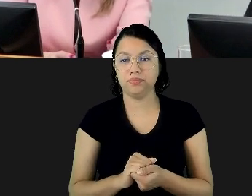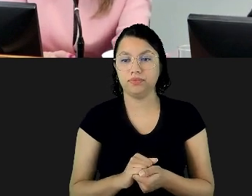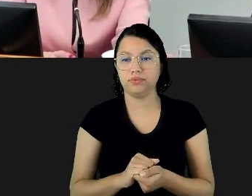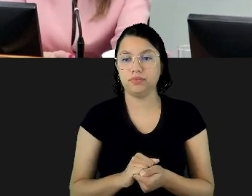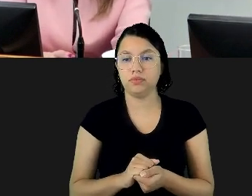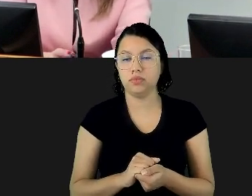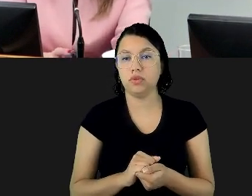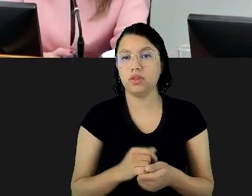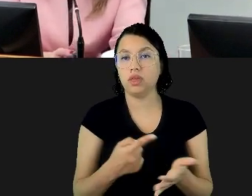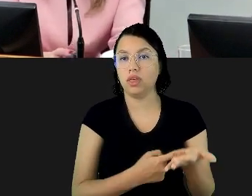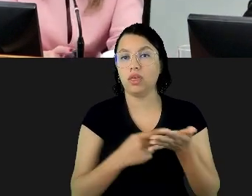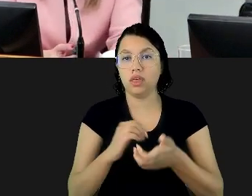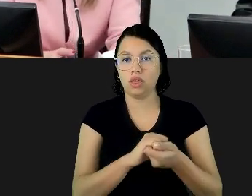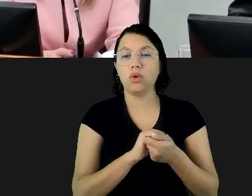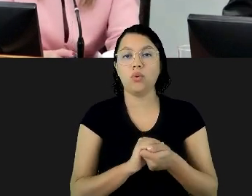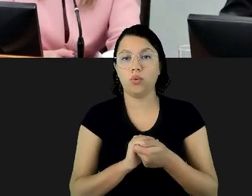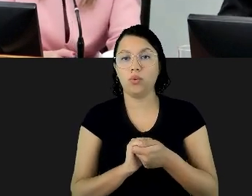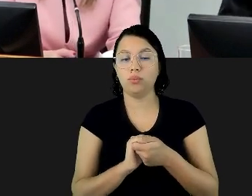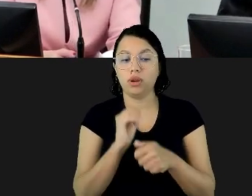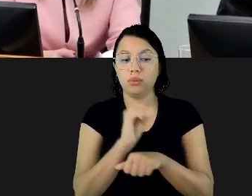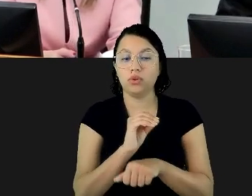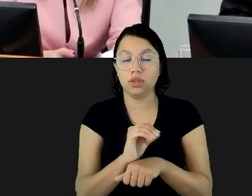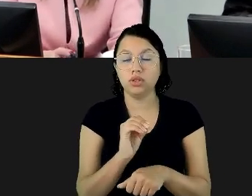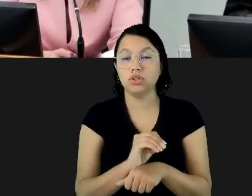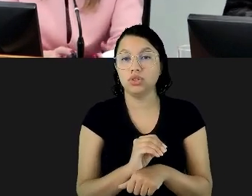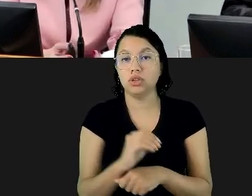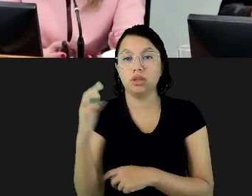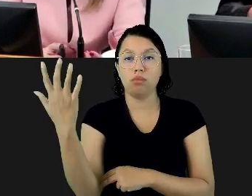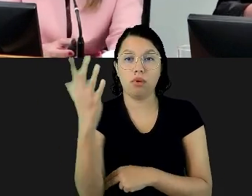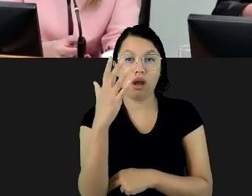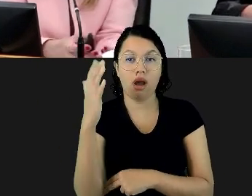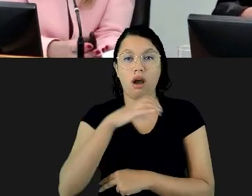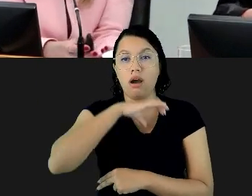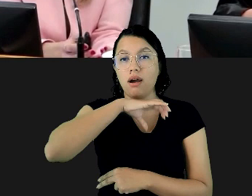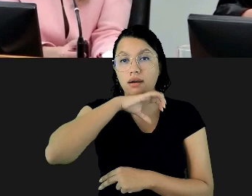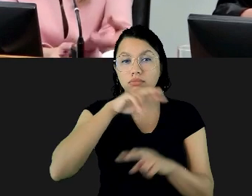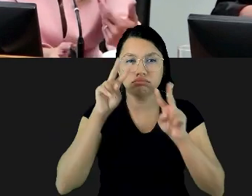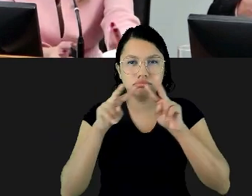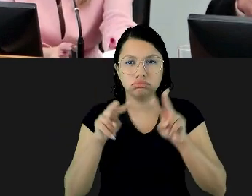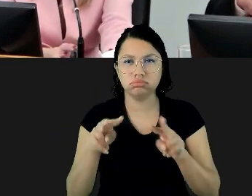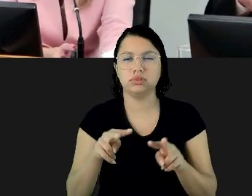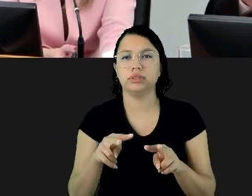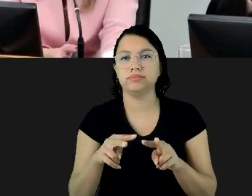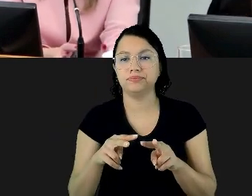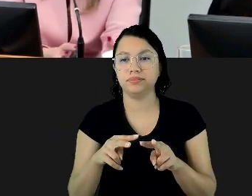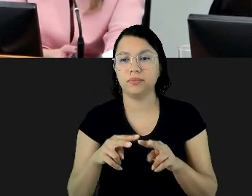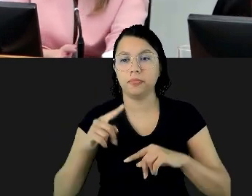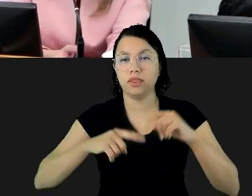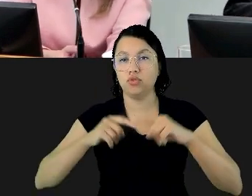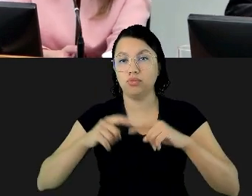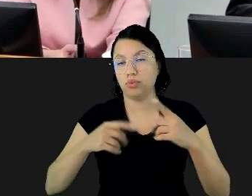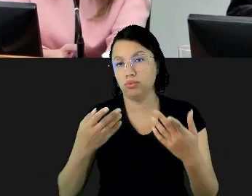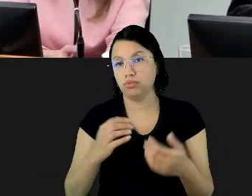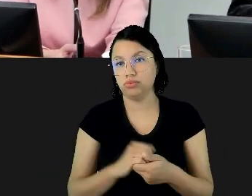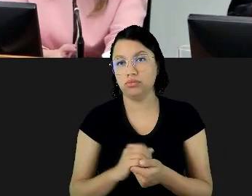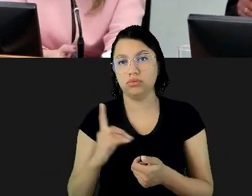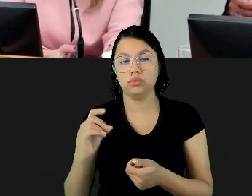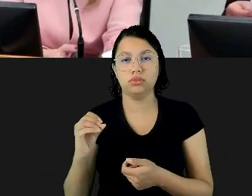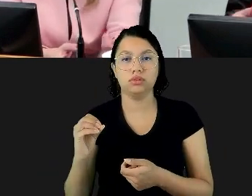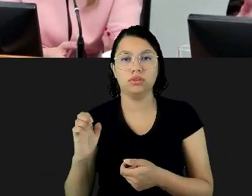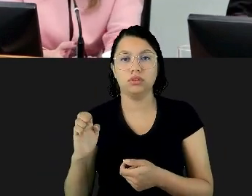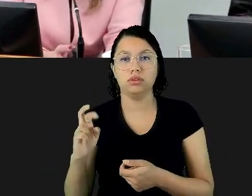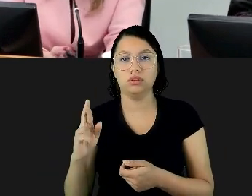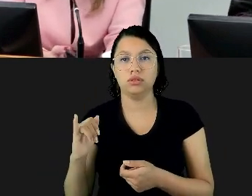animais e também para inspeção dos produtos derivados, né? Nós podíamos ter um regime, por exemplo, de equivalência nessa inspeção